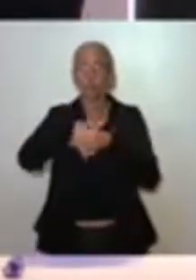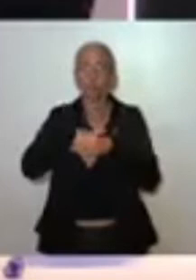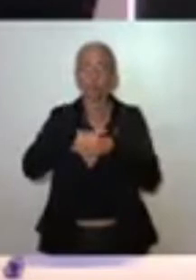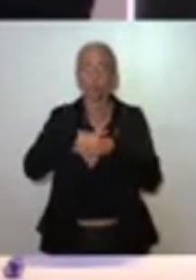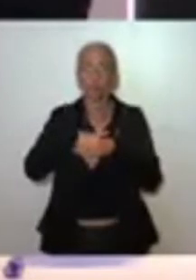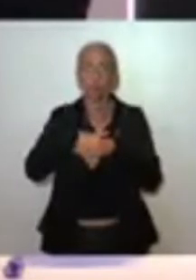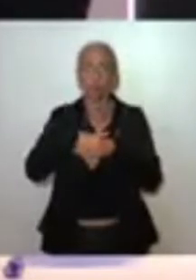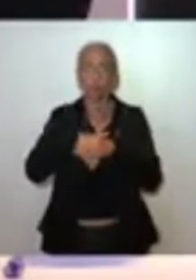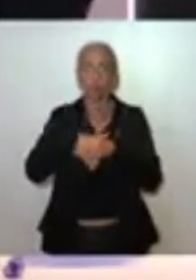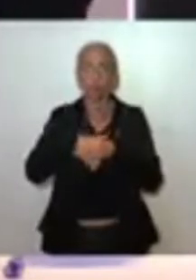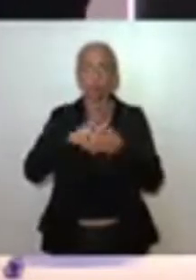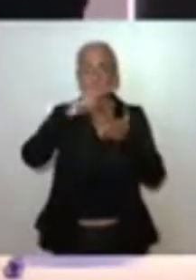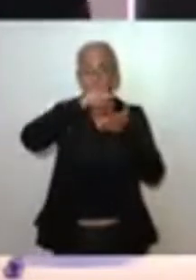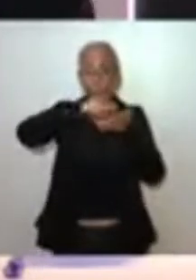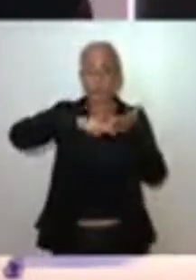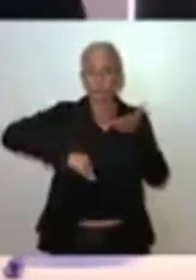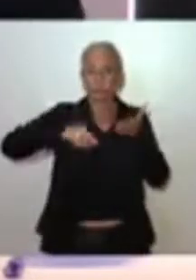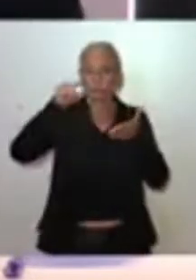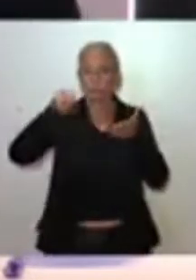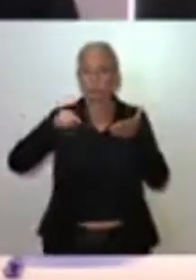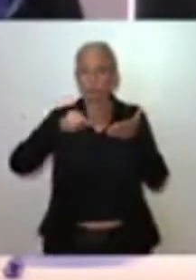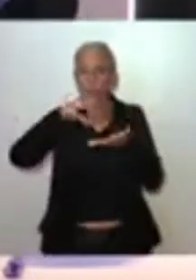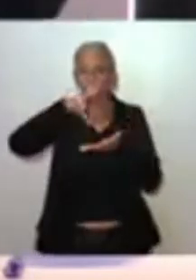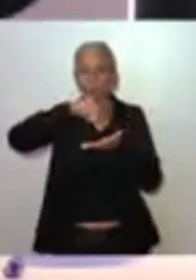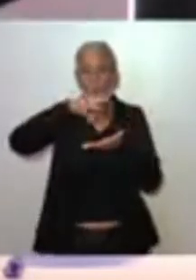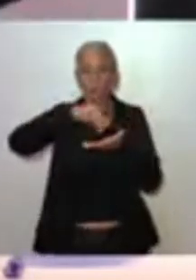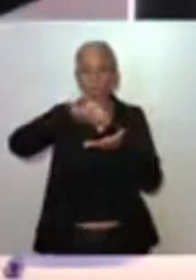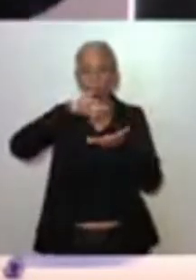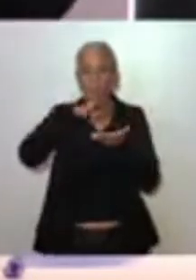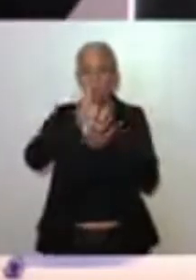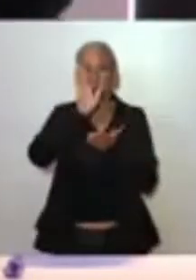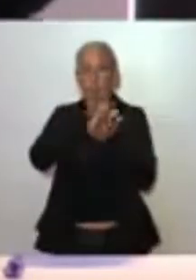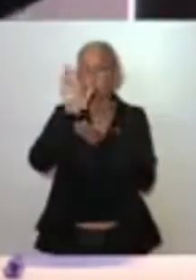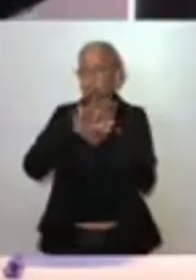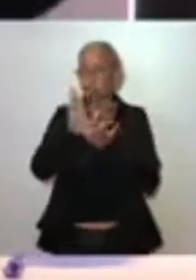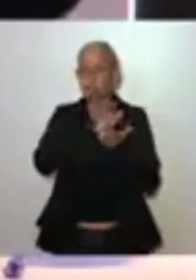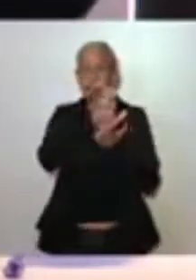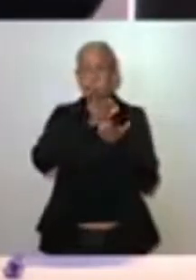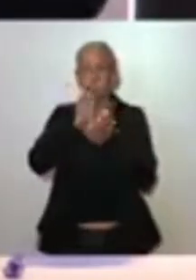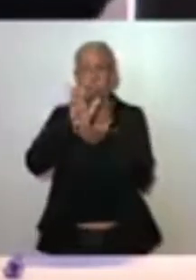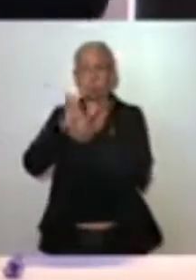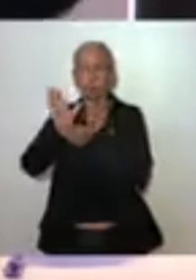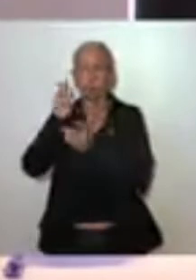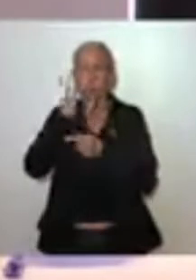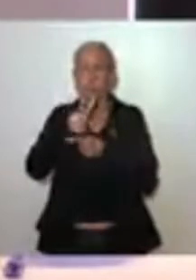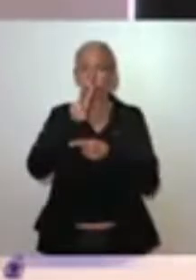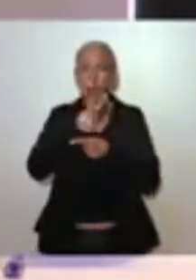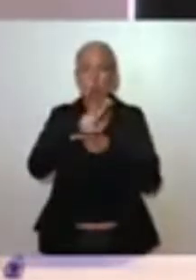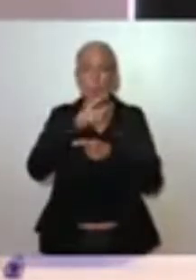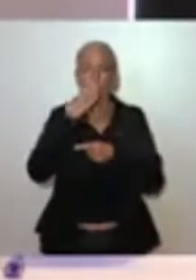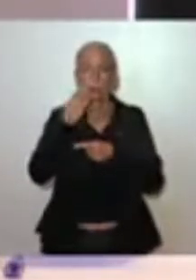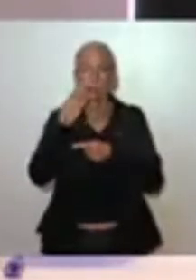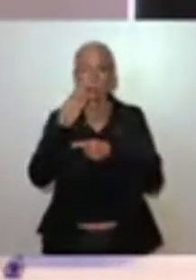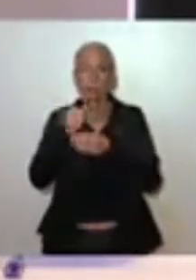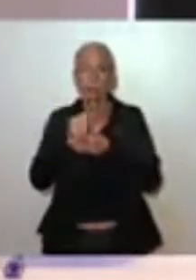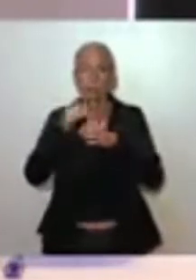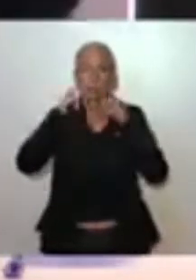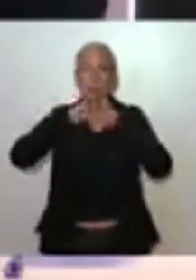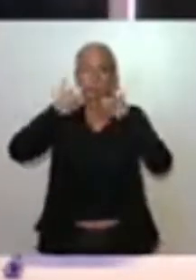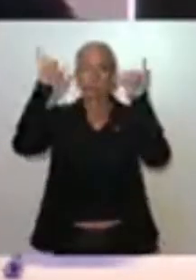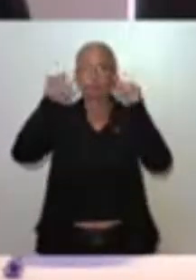este boletim de urna é impresso em muitas vias é distribuído aos fiscais dos partidos EA colocadas na internet